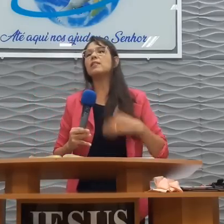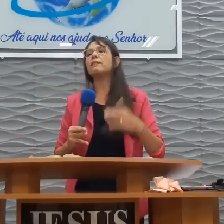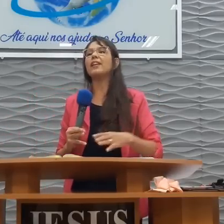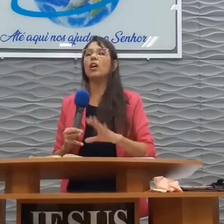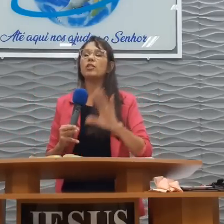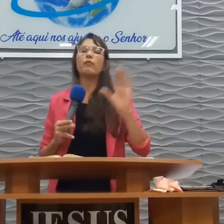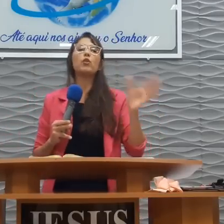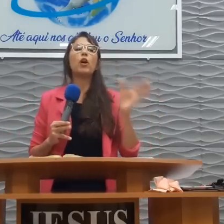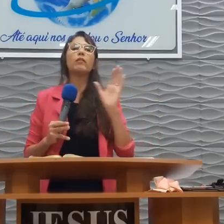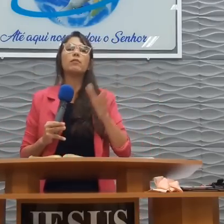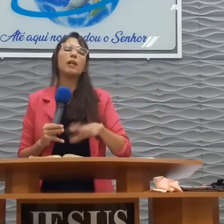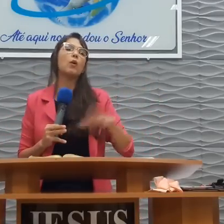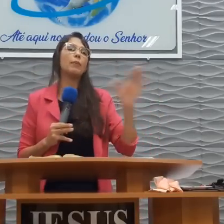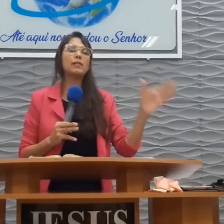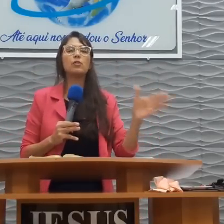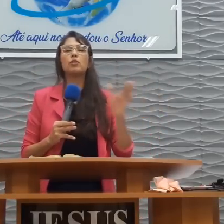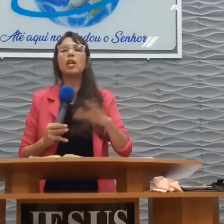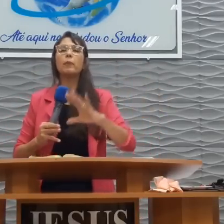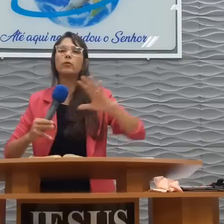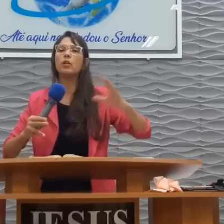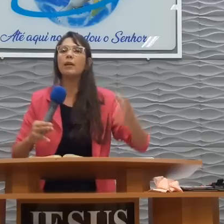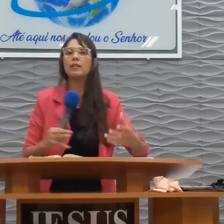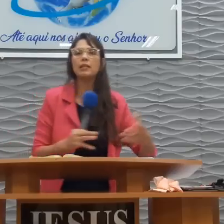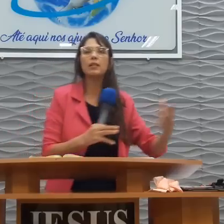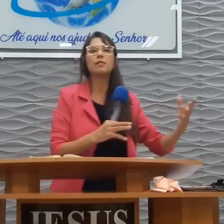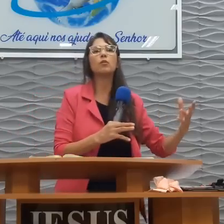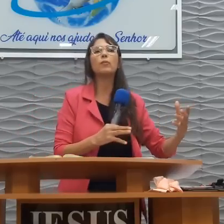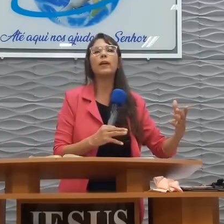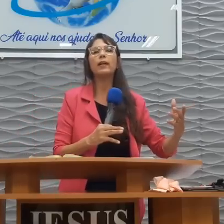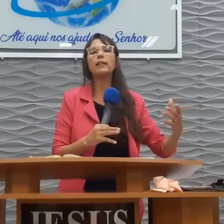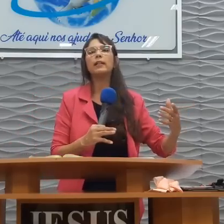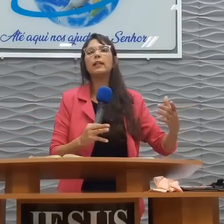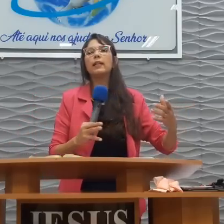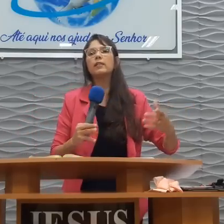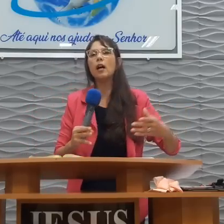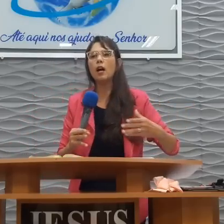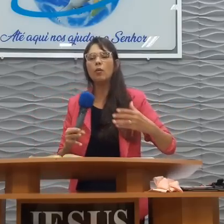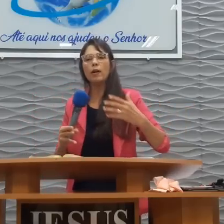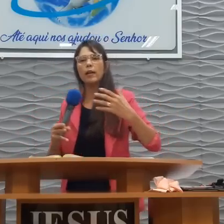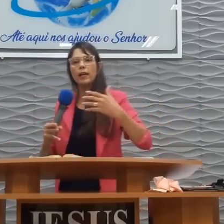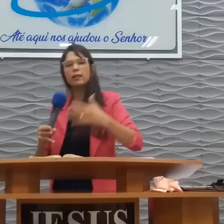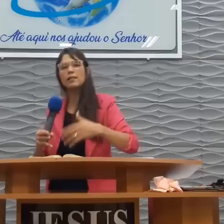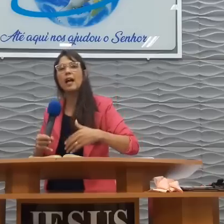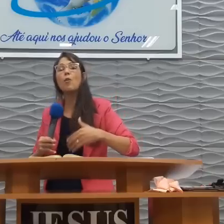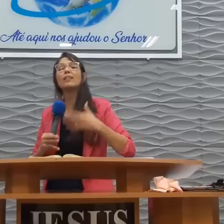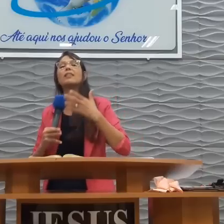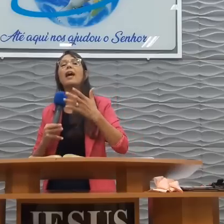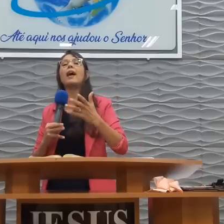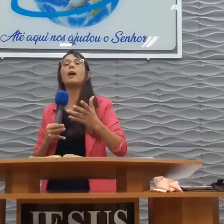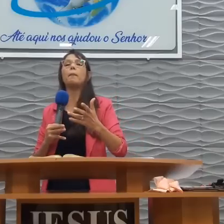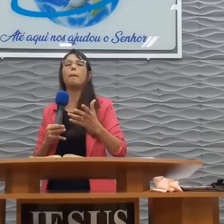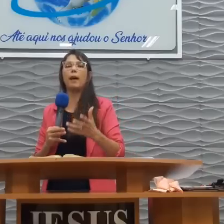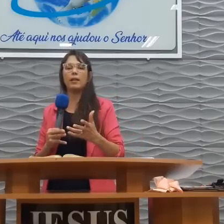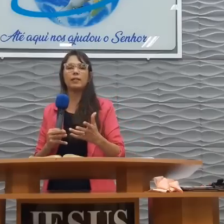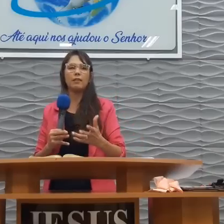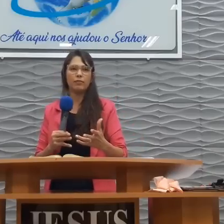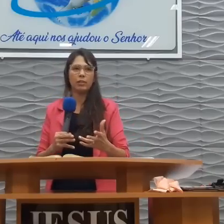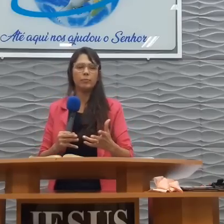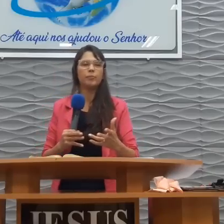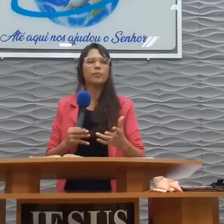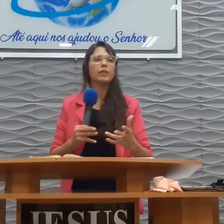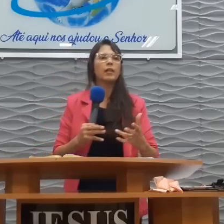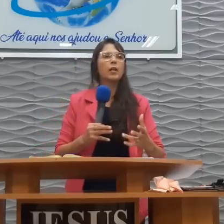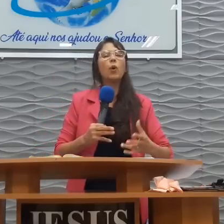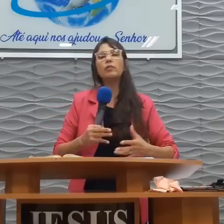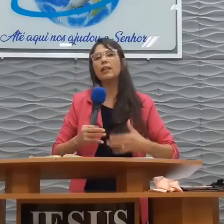faz a aliança, ele fala, olha, já vem correndo de Saul há bastante tempo, não tenho mais aliança com ele. Então, o rei Aquis dá uma terra para